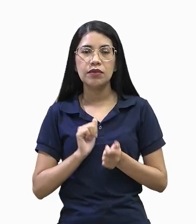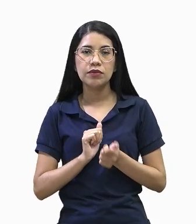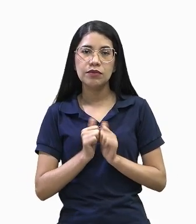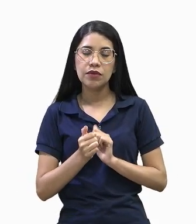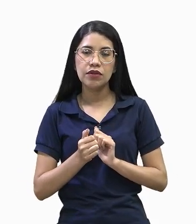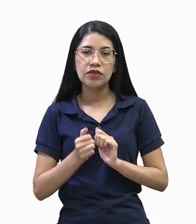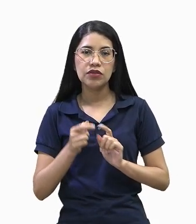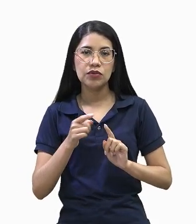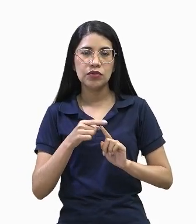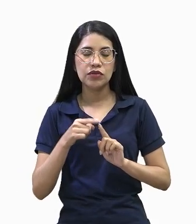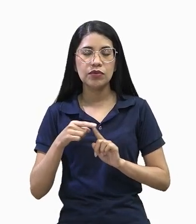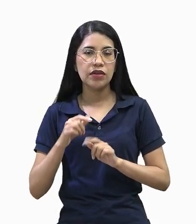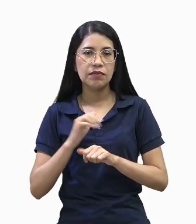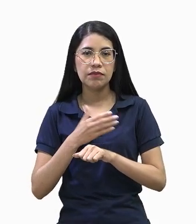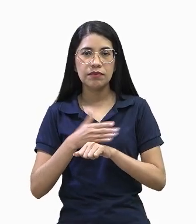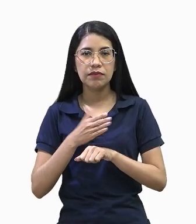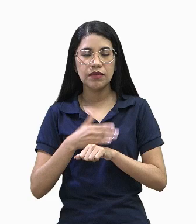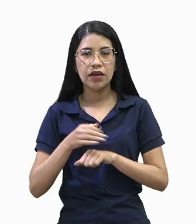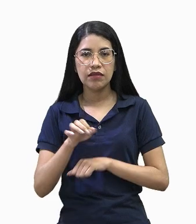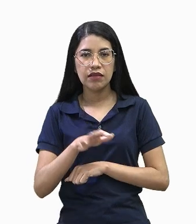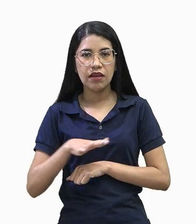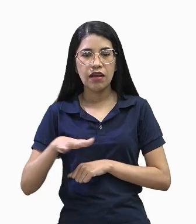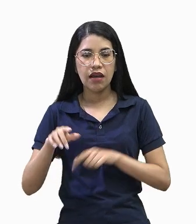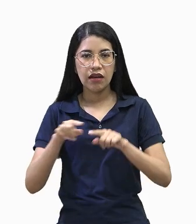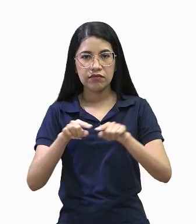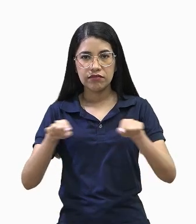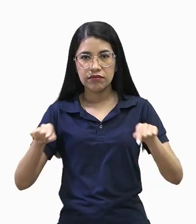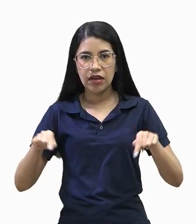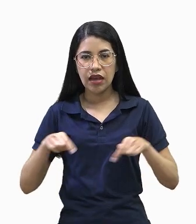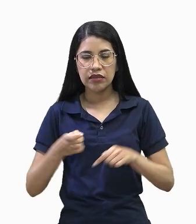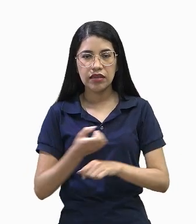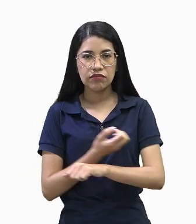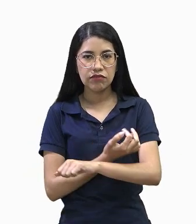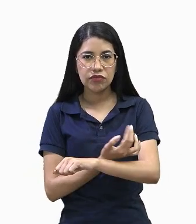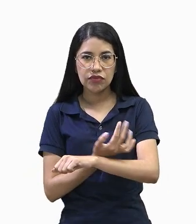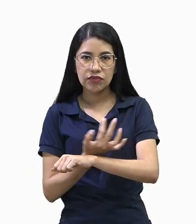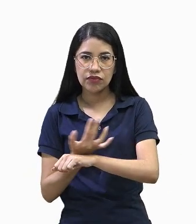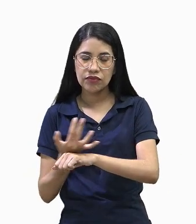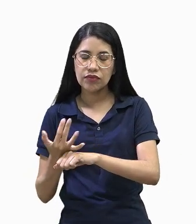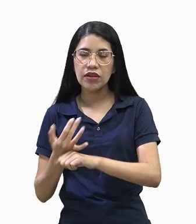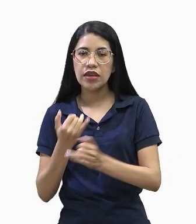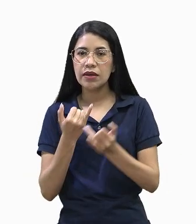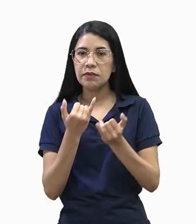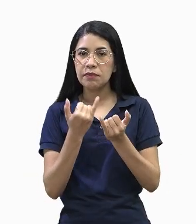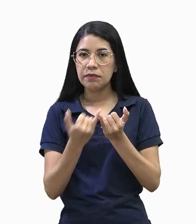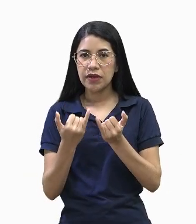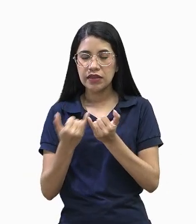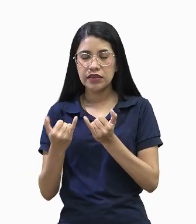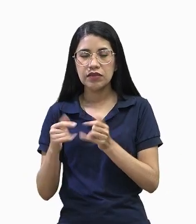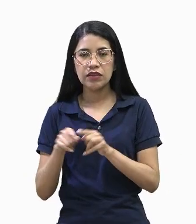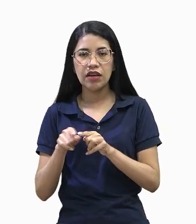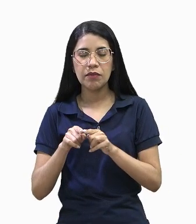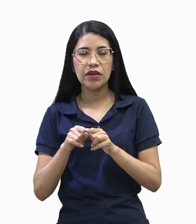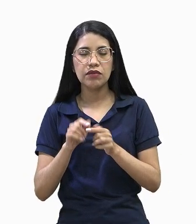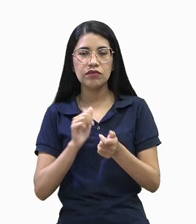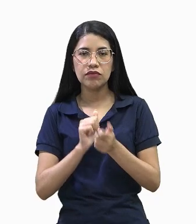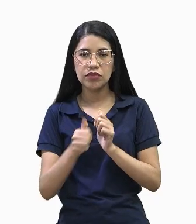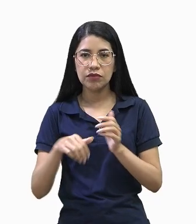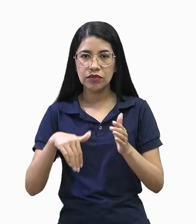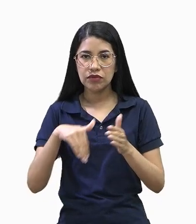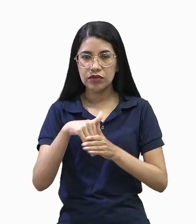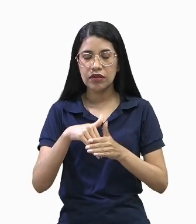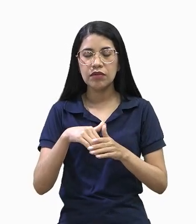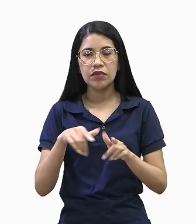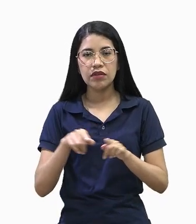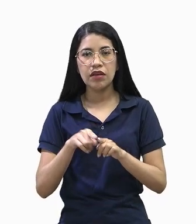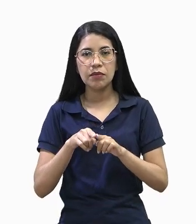esporte praticado geralmente em um campo, de grama, umas dimensões muito parecidas com o do futebol de campo, cerca